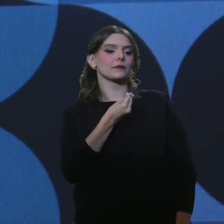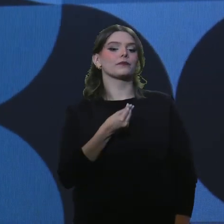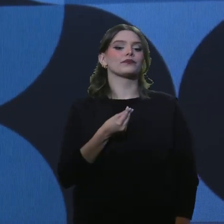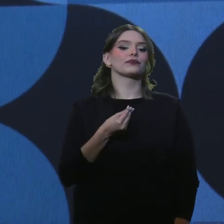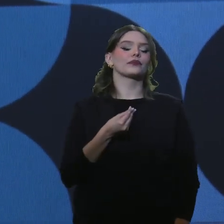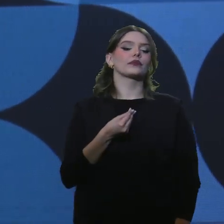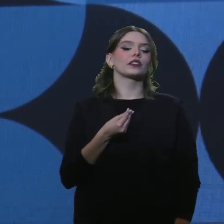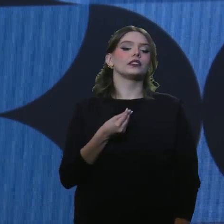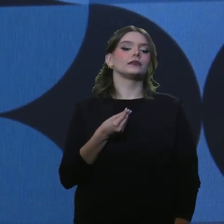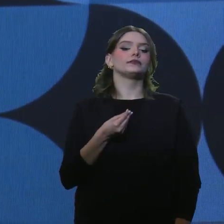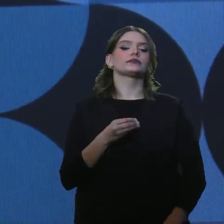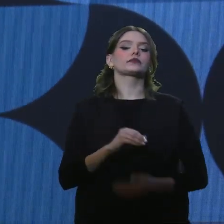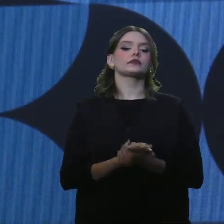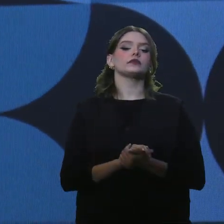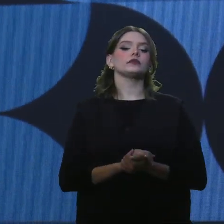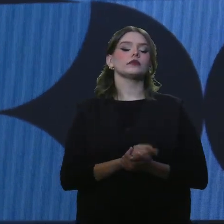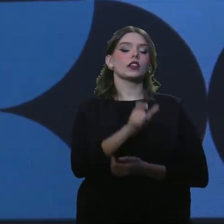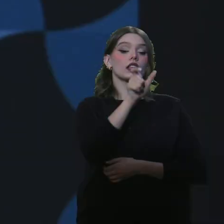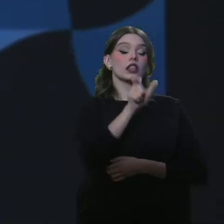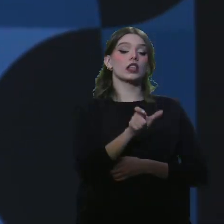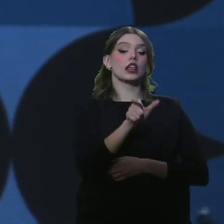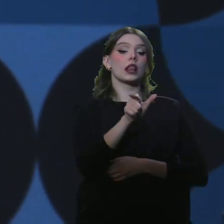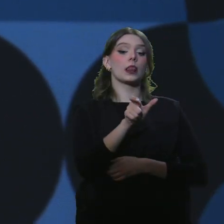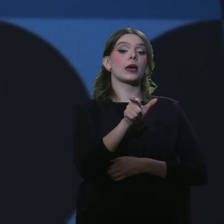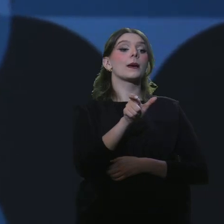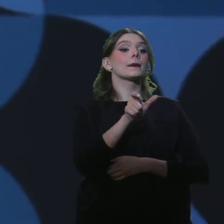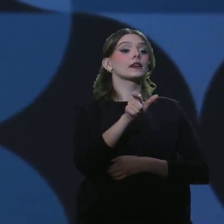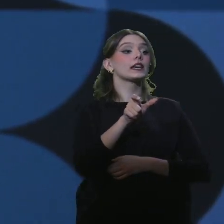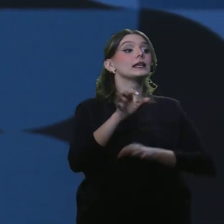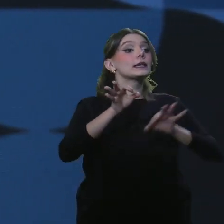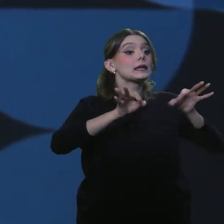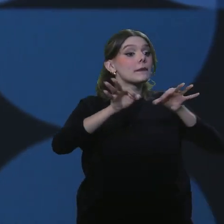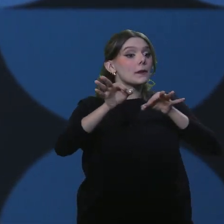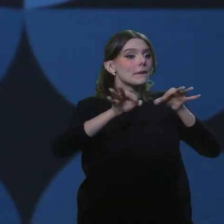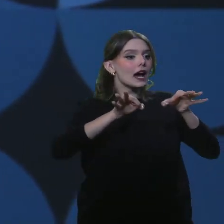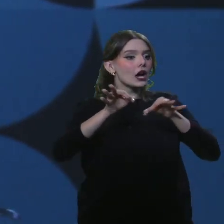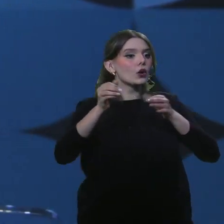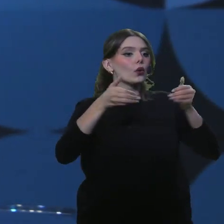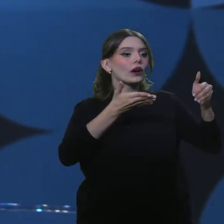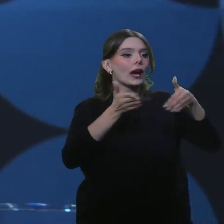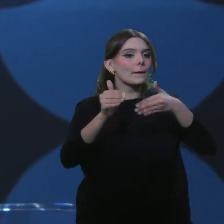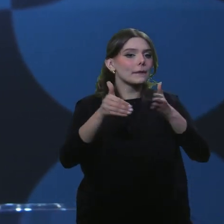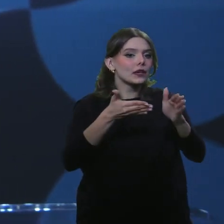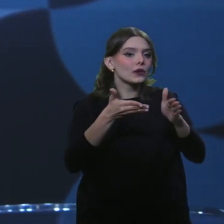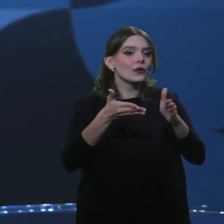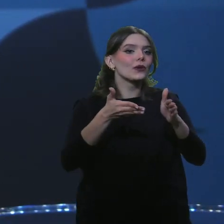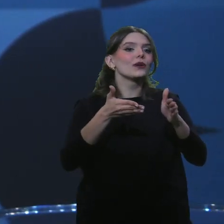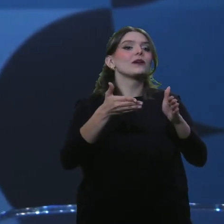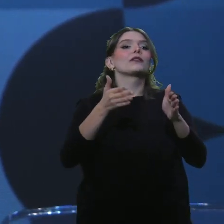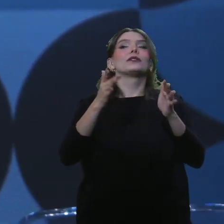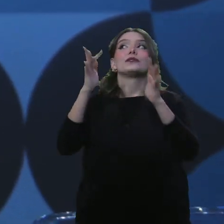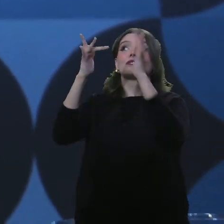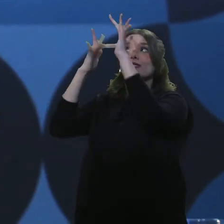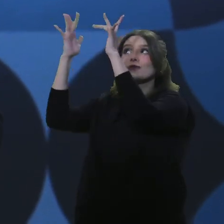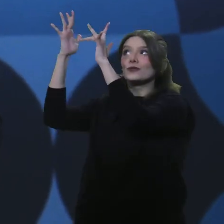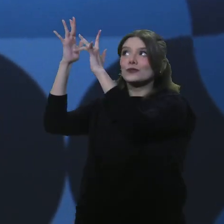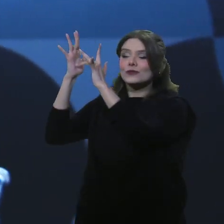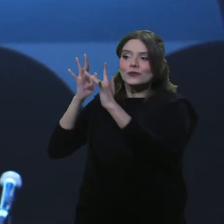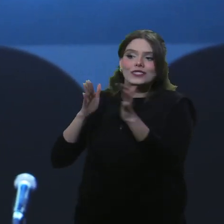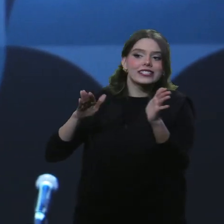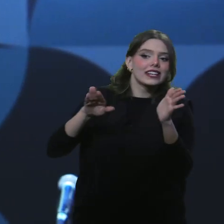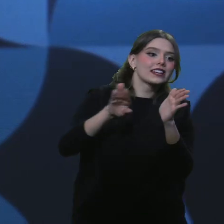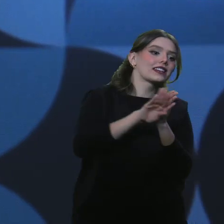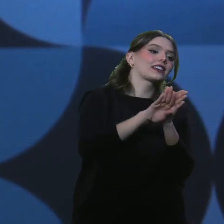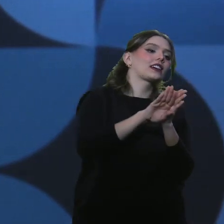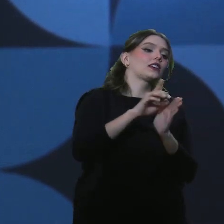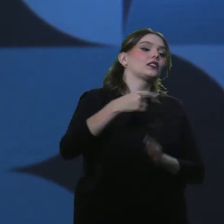ele, como aquele que preparou o caminho para o Cristo. Hoje nós vamos falar sobre